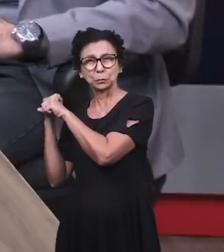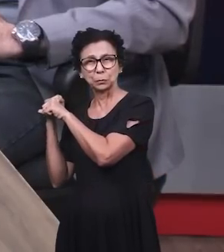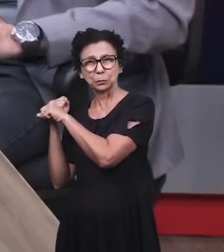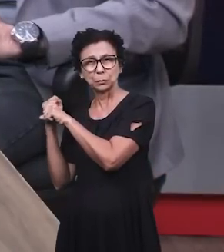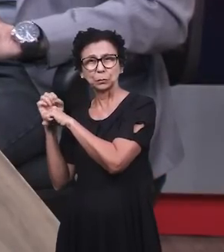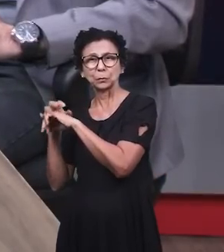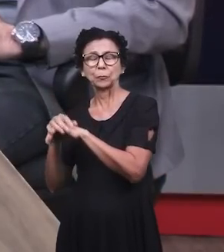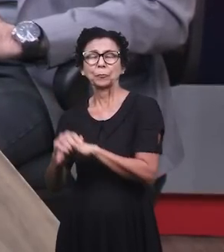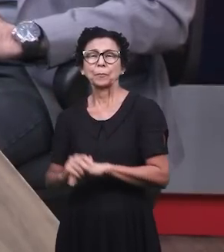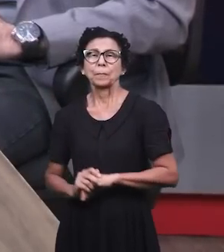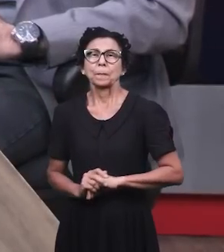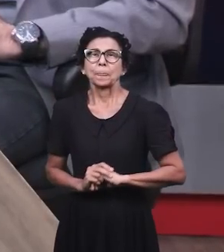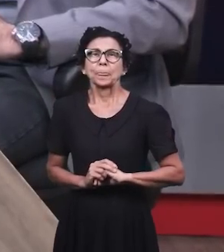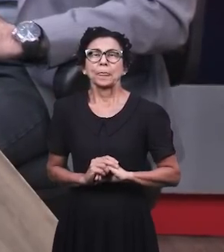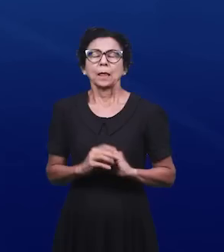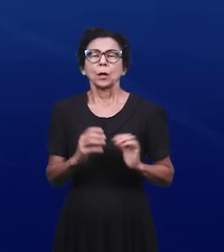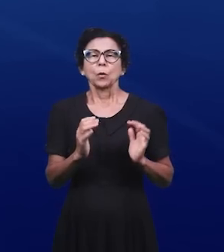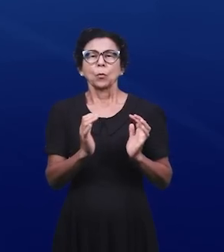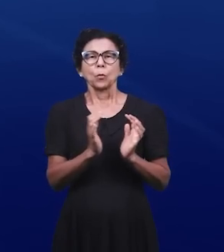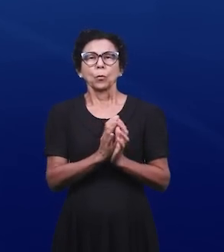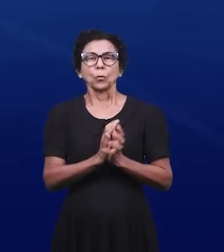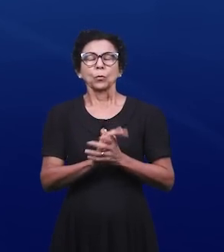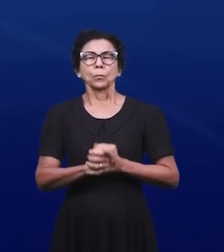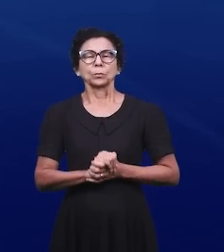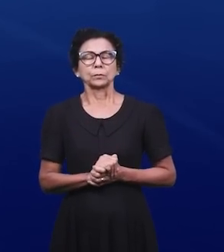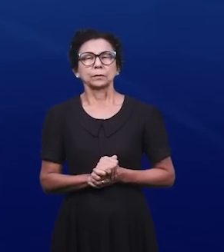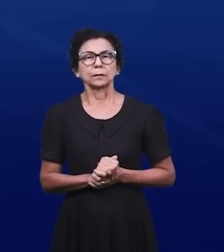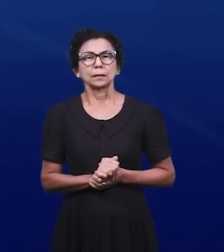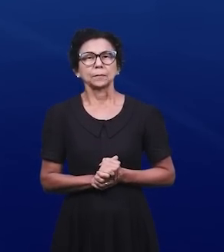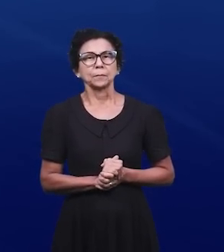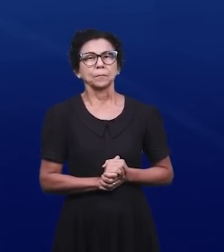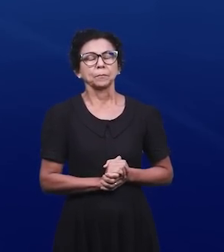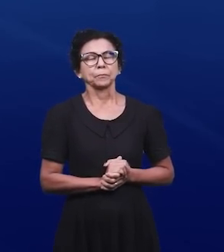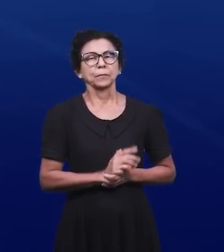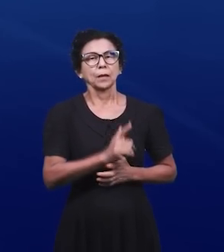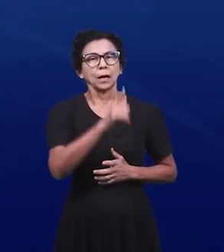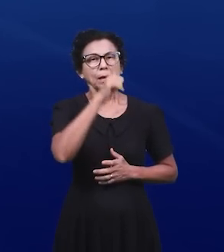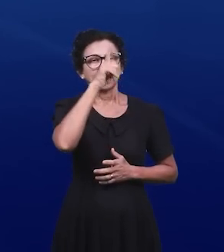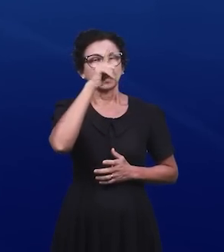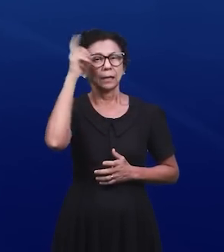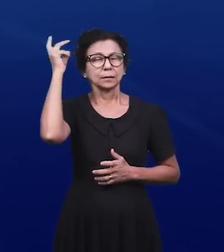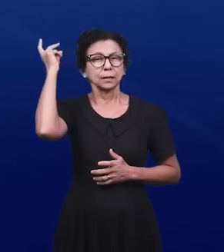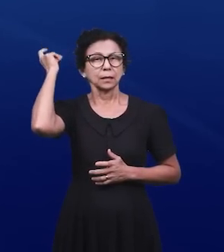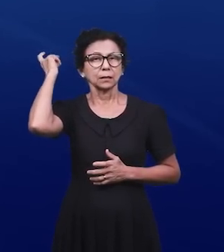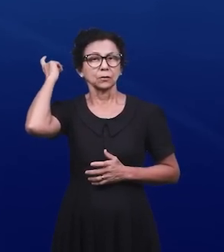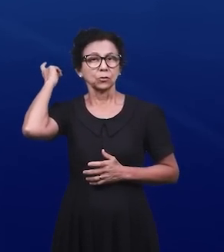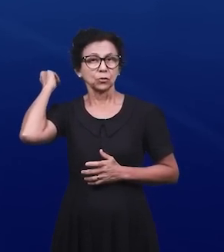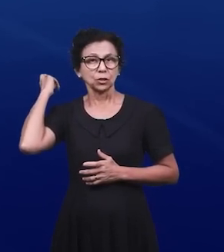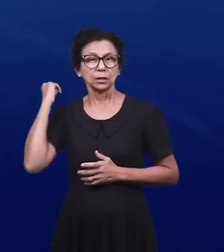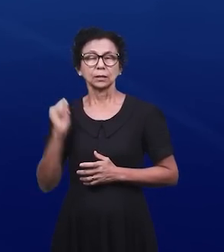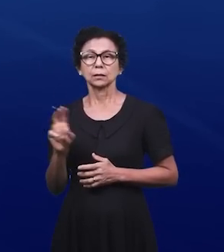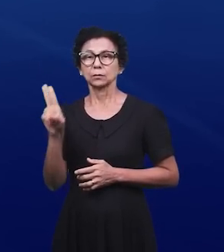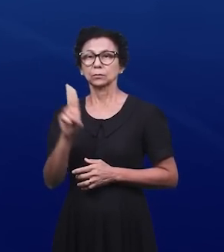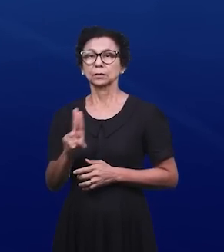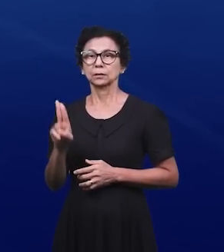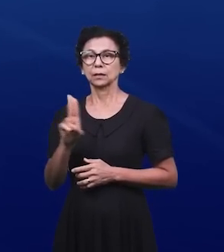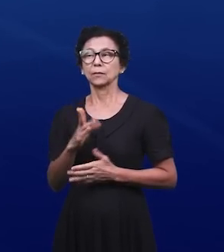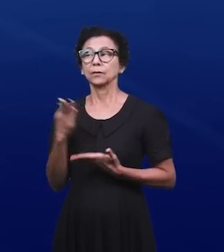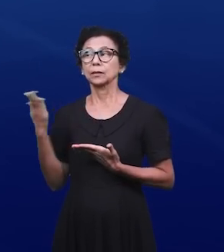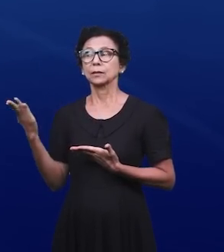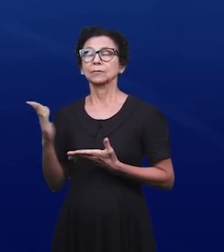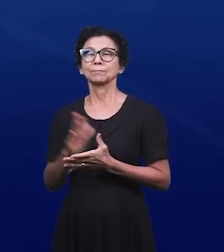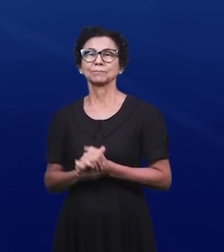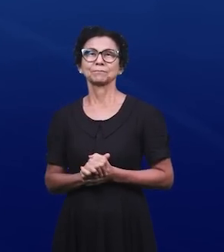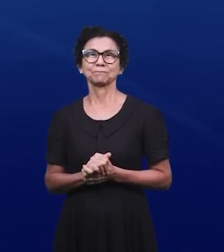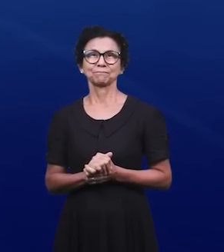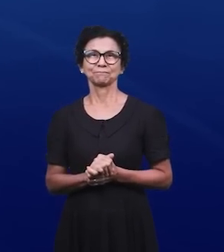espartanos. Esparta era uma grande cidade da Grécia Antiga. Qual era o segredo aqui? O segredo estava no